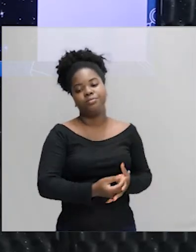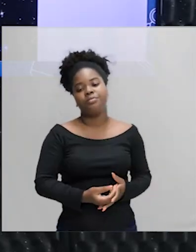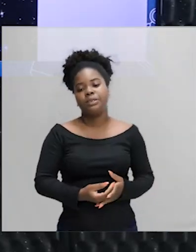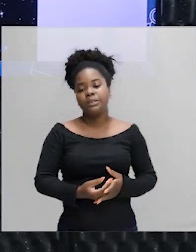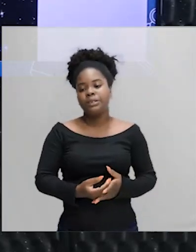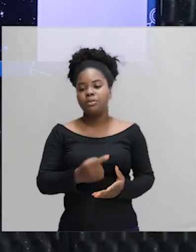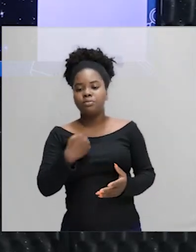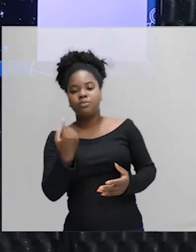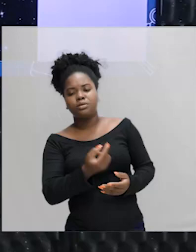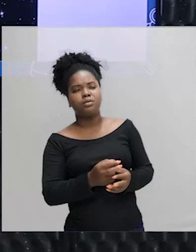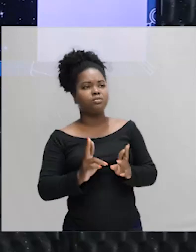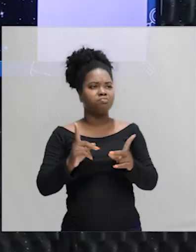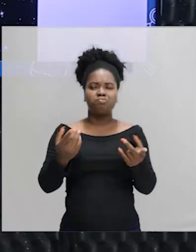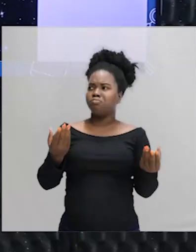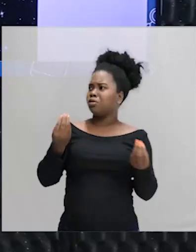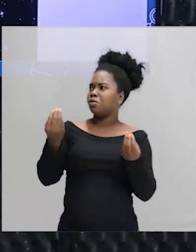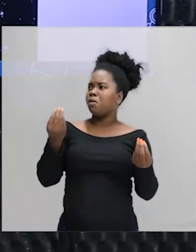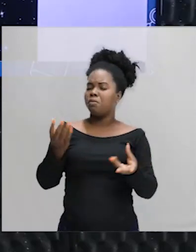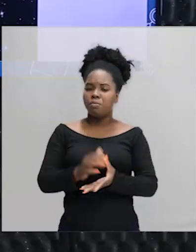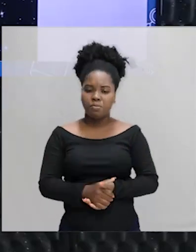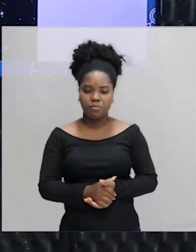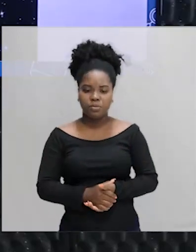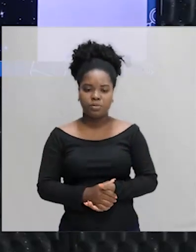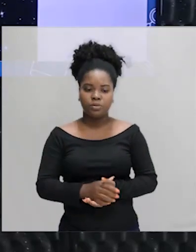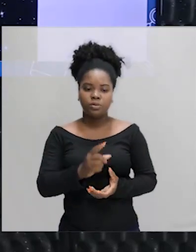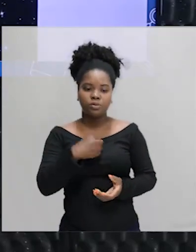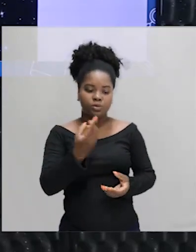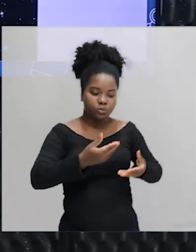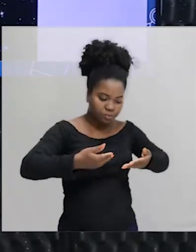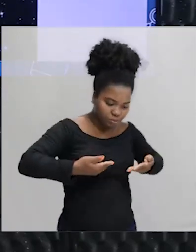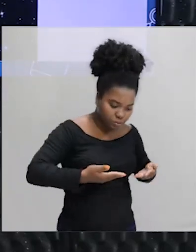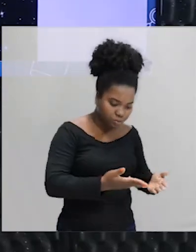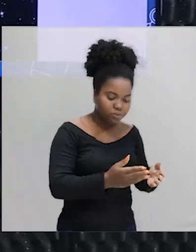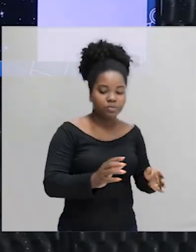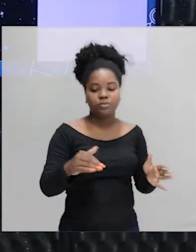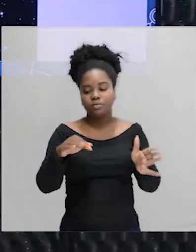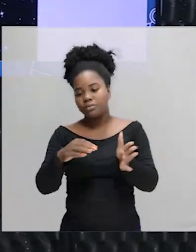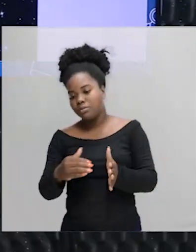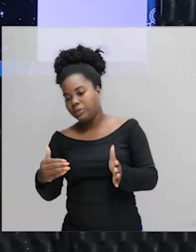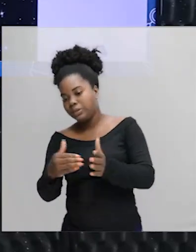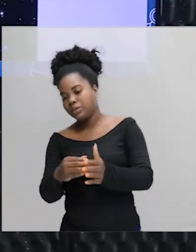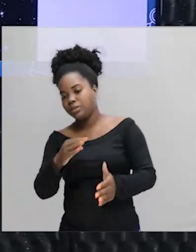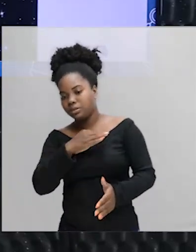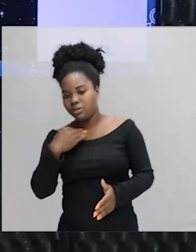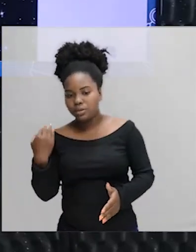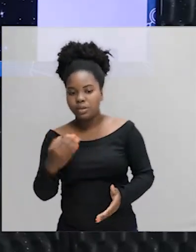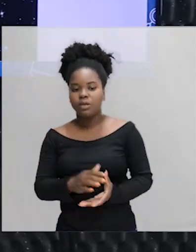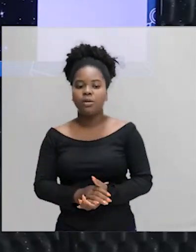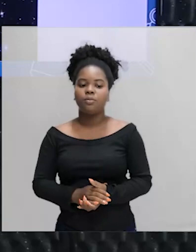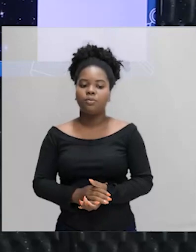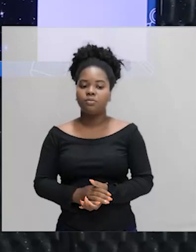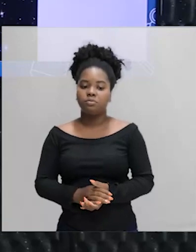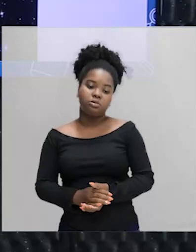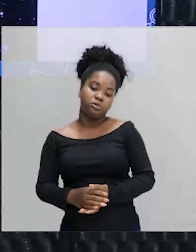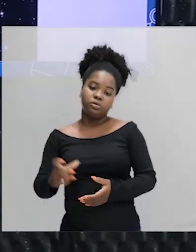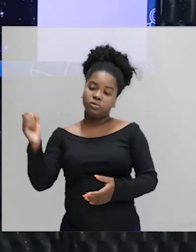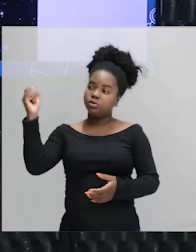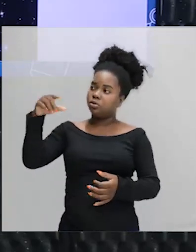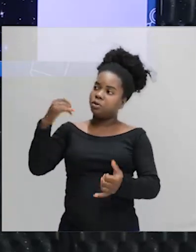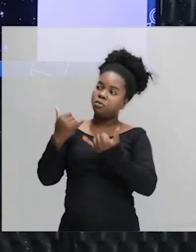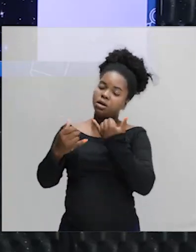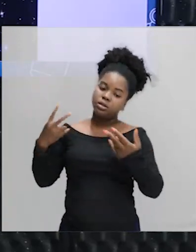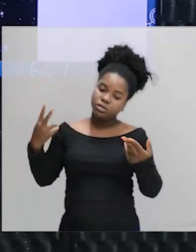diferença nenhuma. Do nosso nascer até a nossa morte, a estrela Sol ela sempre vai estar do mesmo jeito,